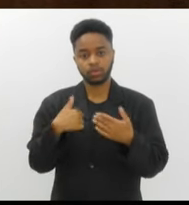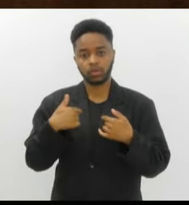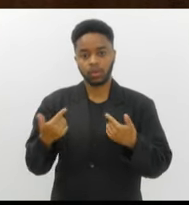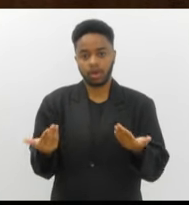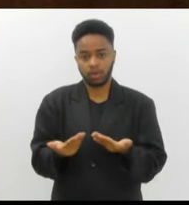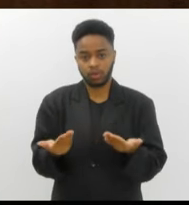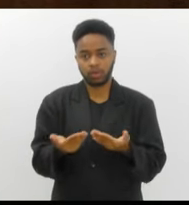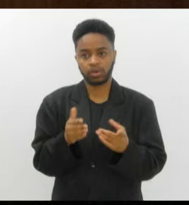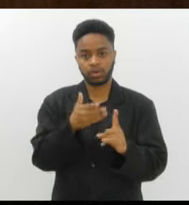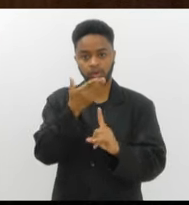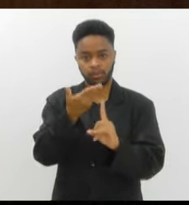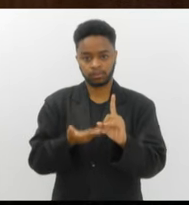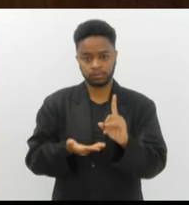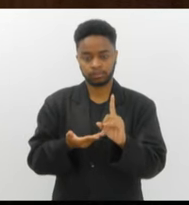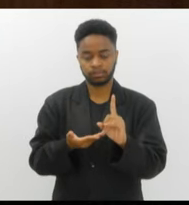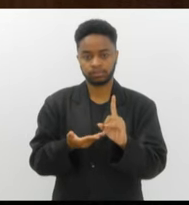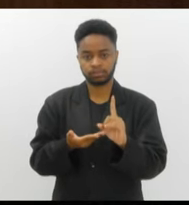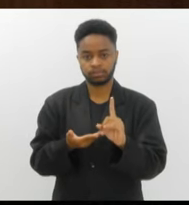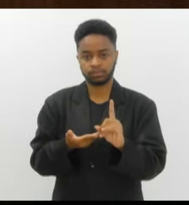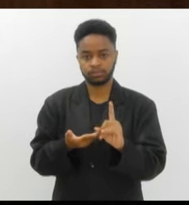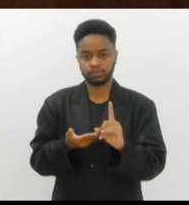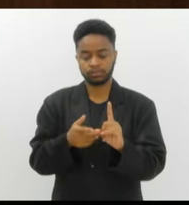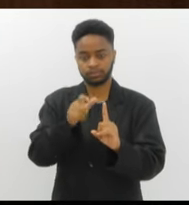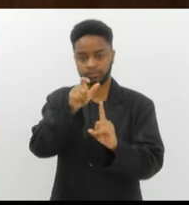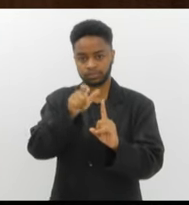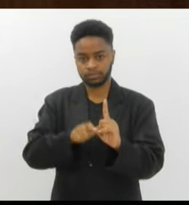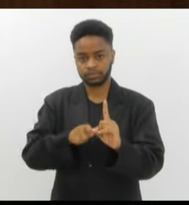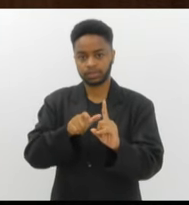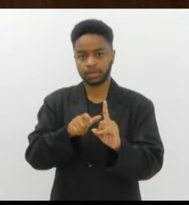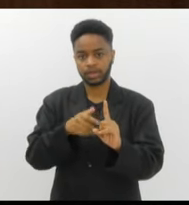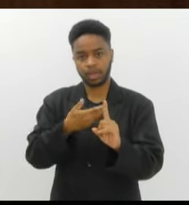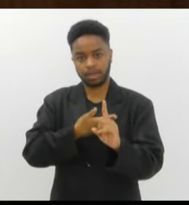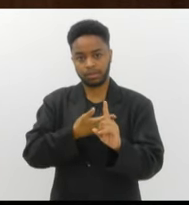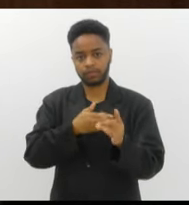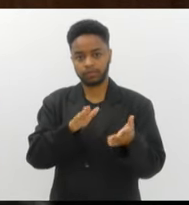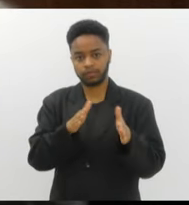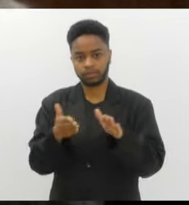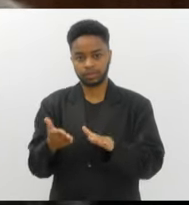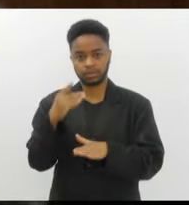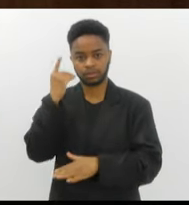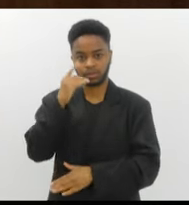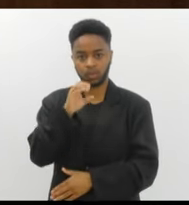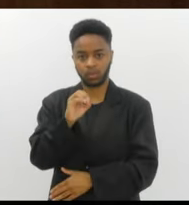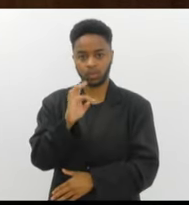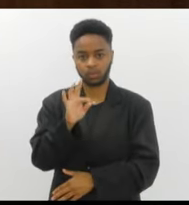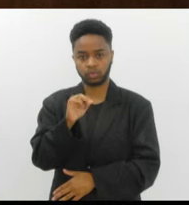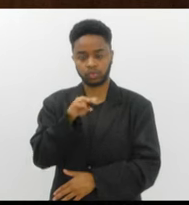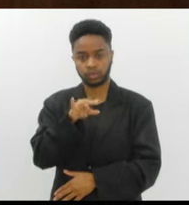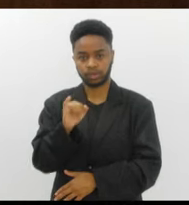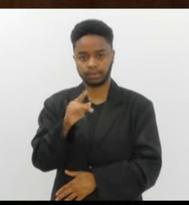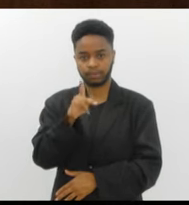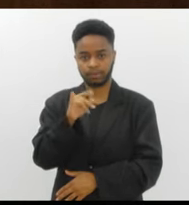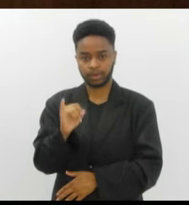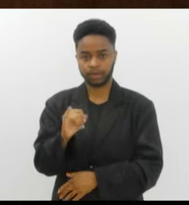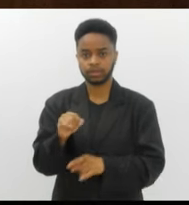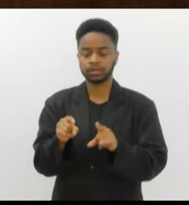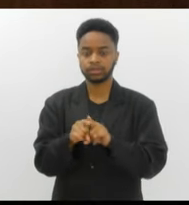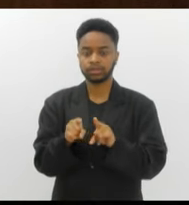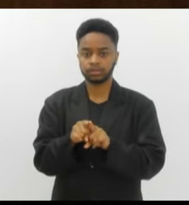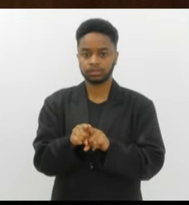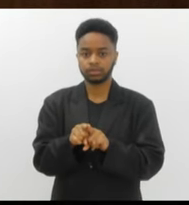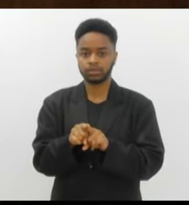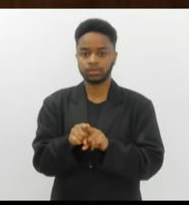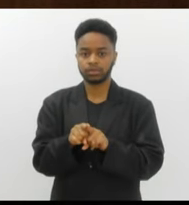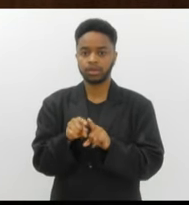homenagens ao nosso companheiro falecido, deputado Otone de Paula Pai, e também a qualidade